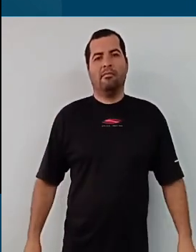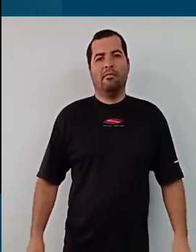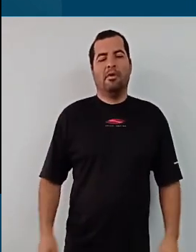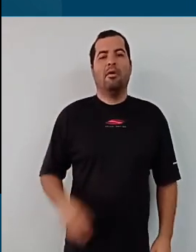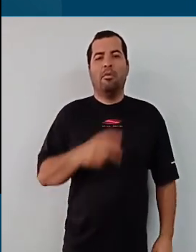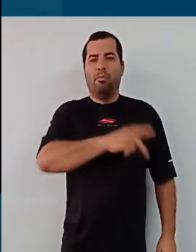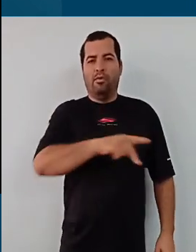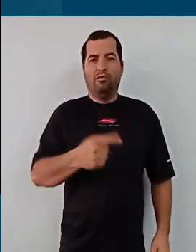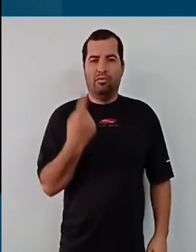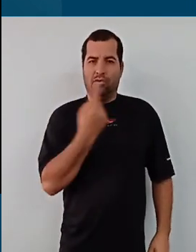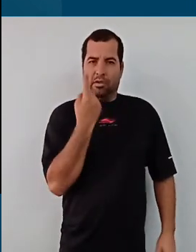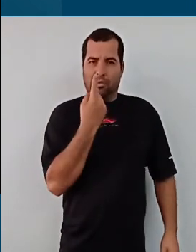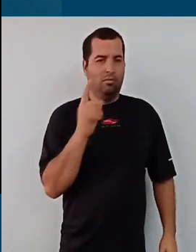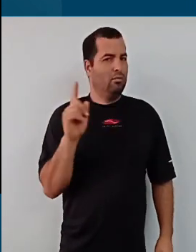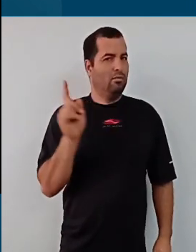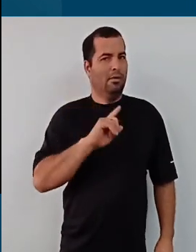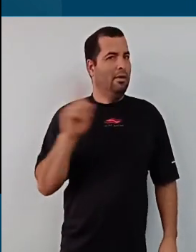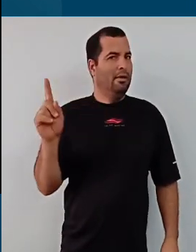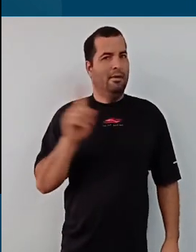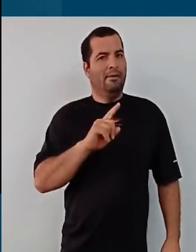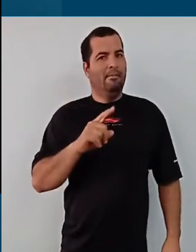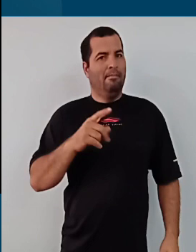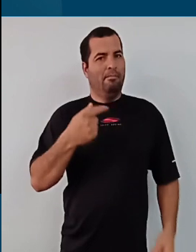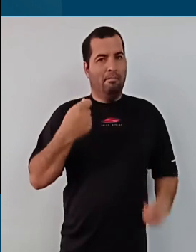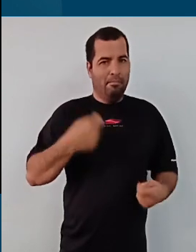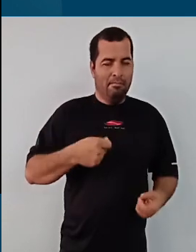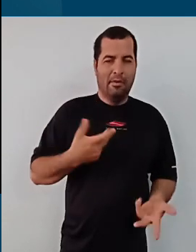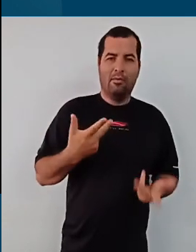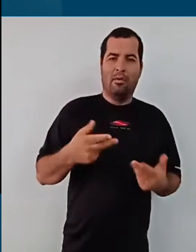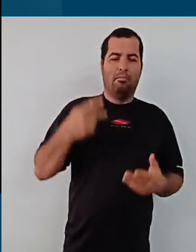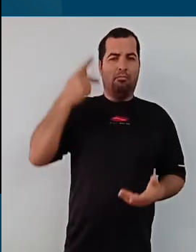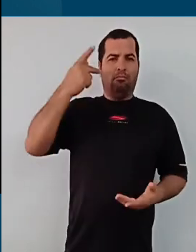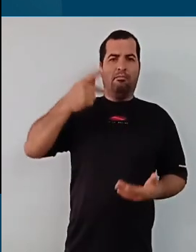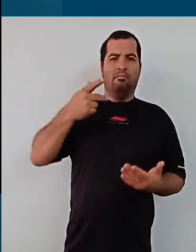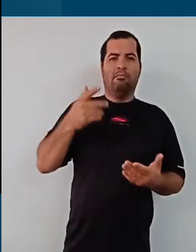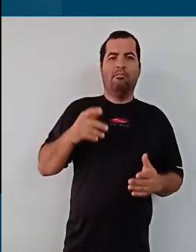faz sozinho. É uma questão de política.